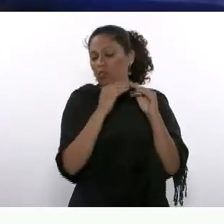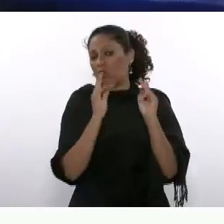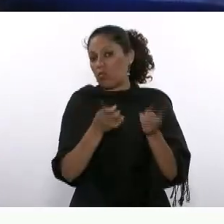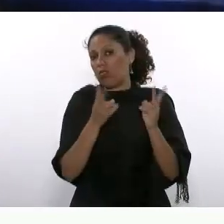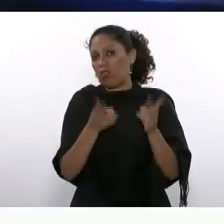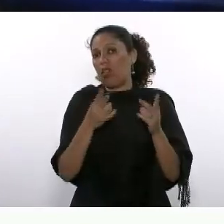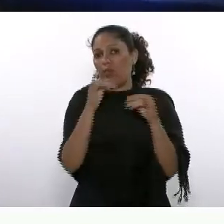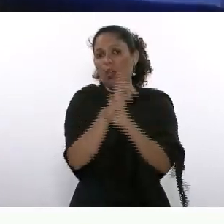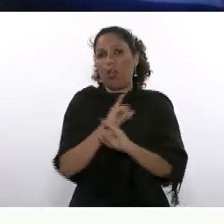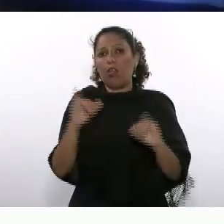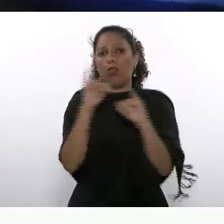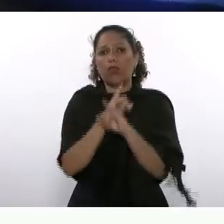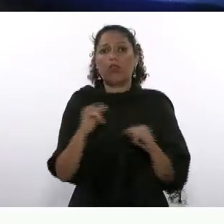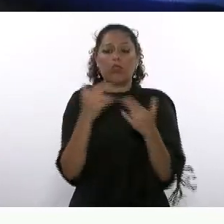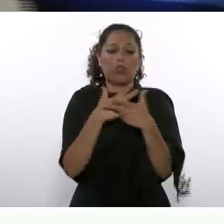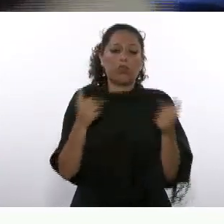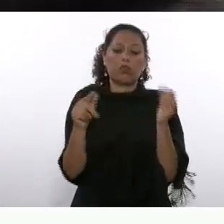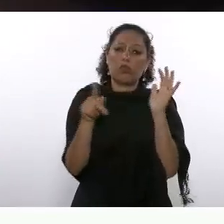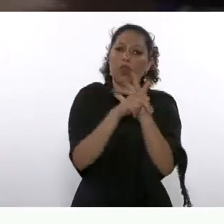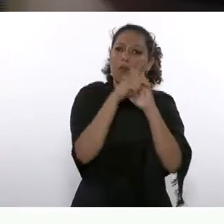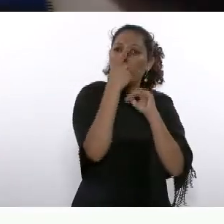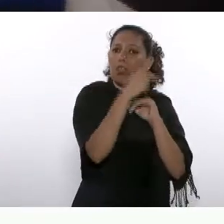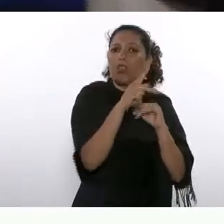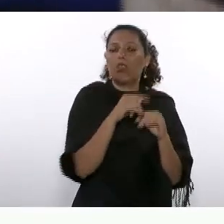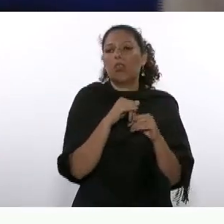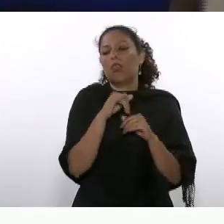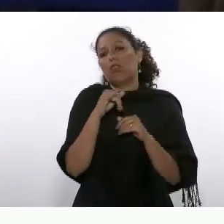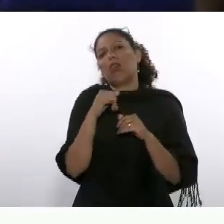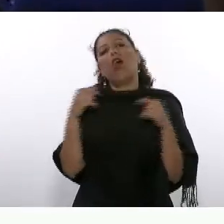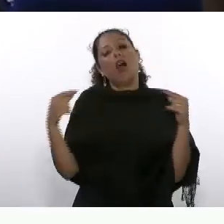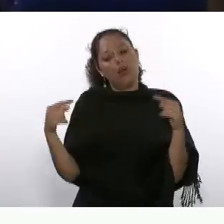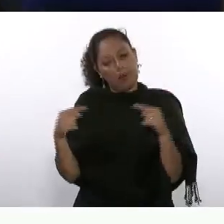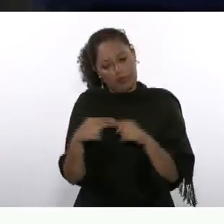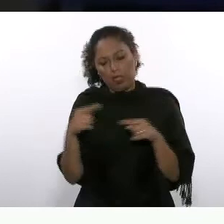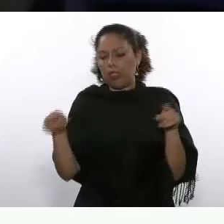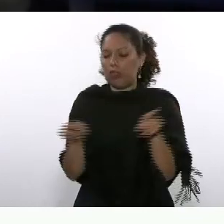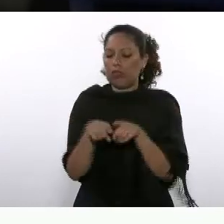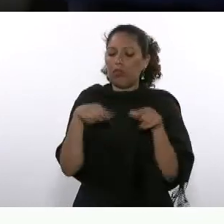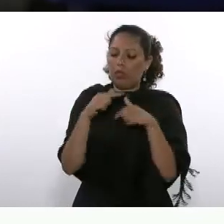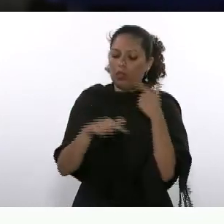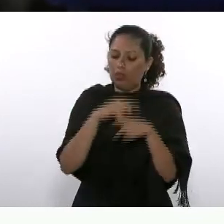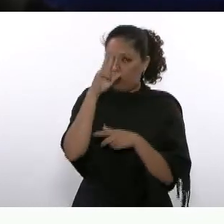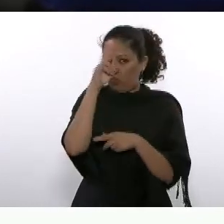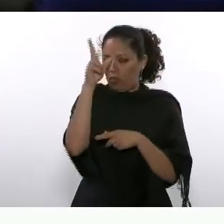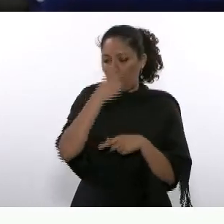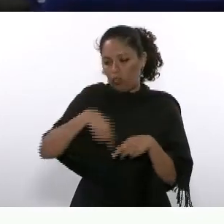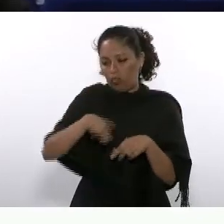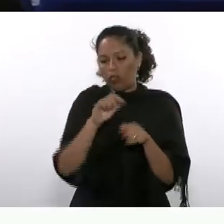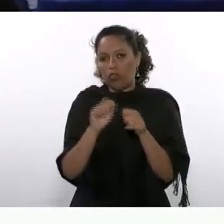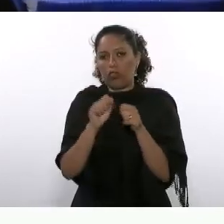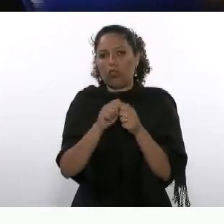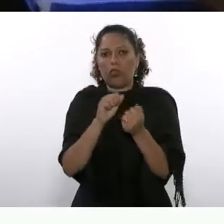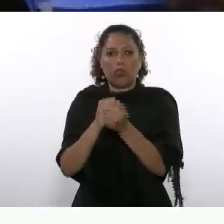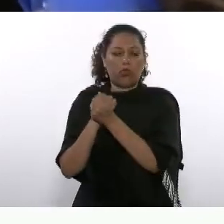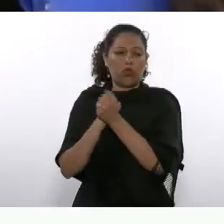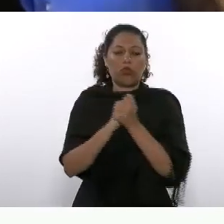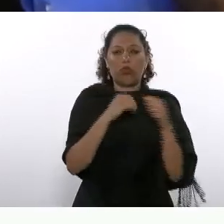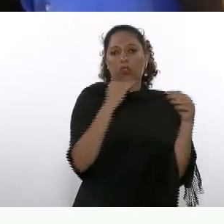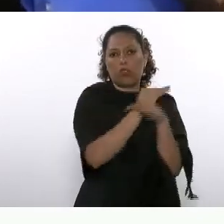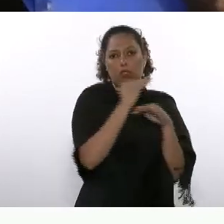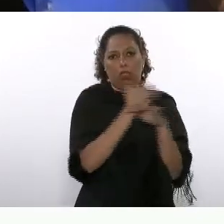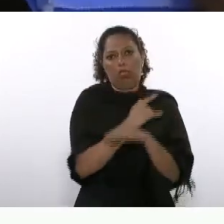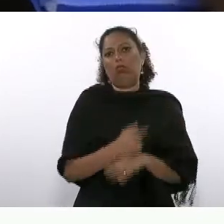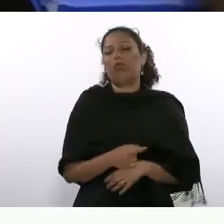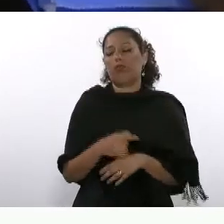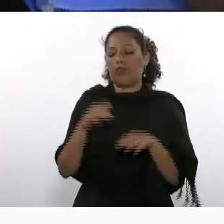solicitando sinalização para os seus atrativos, fruto desse trabalho intenso que a gente vem fazendo junto aos municípios.